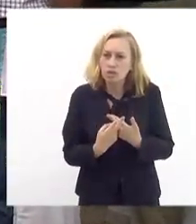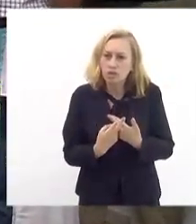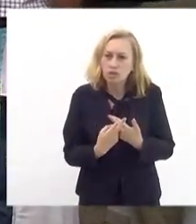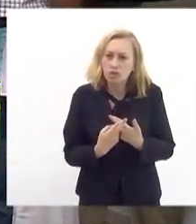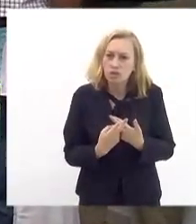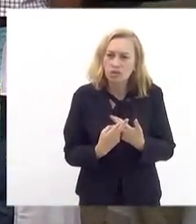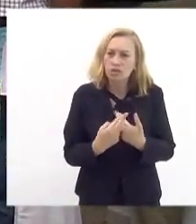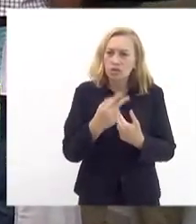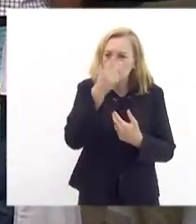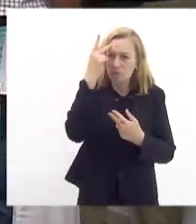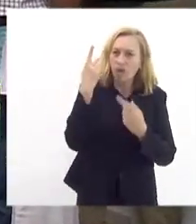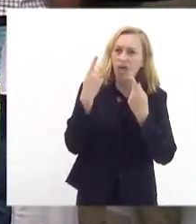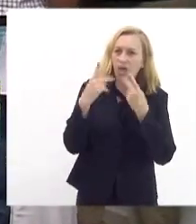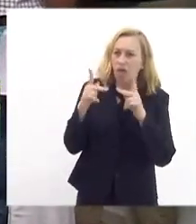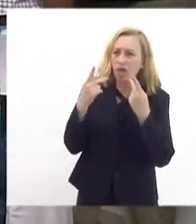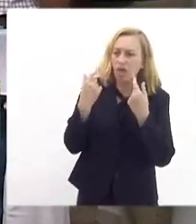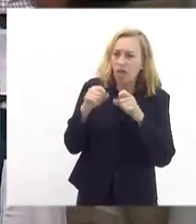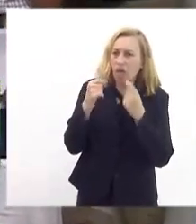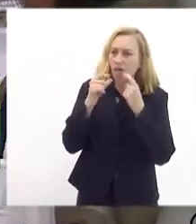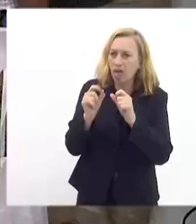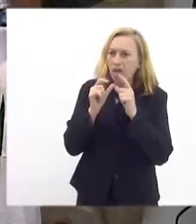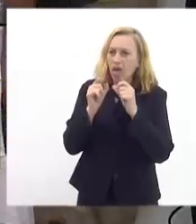E aí